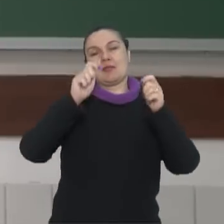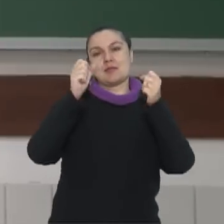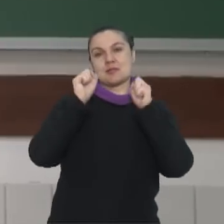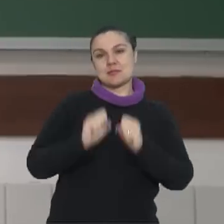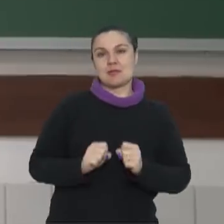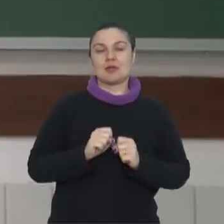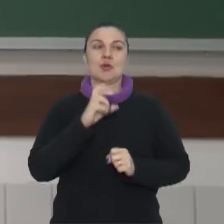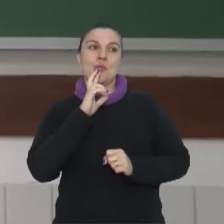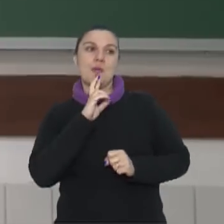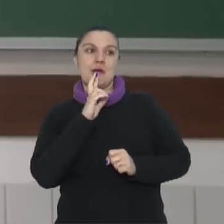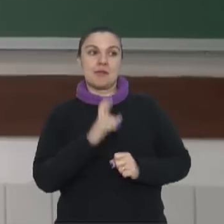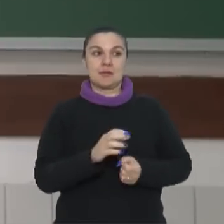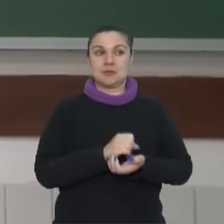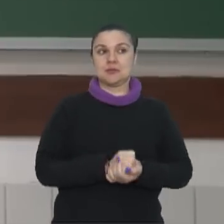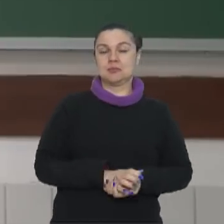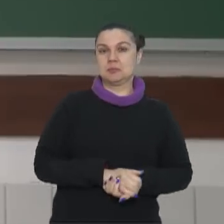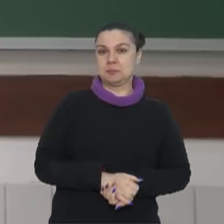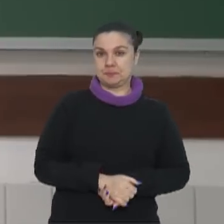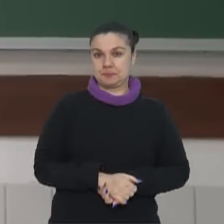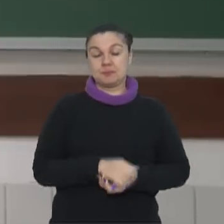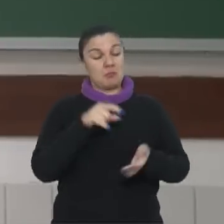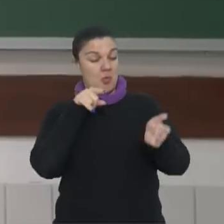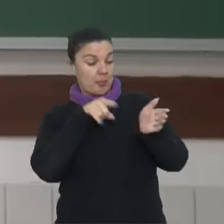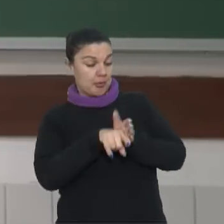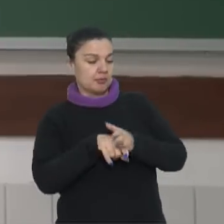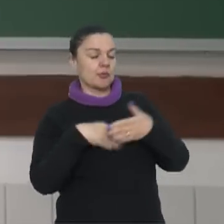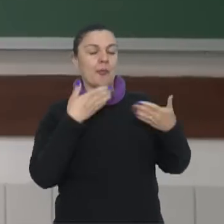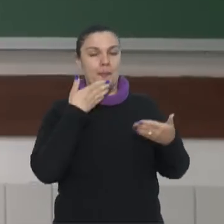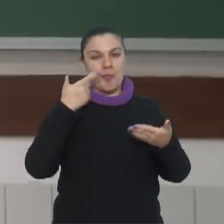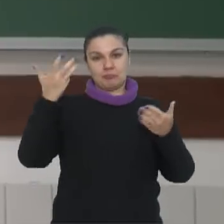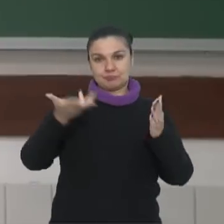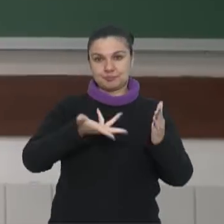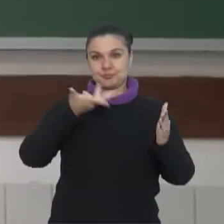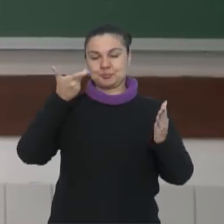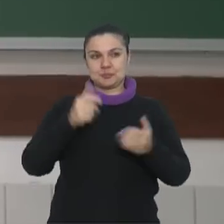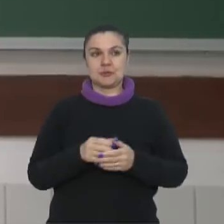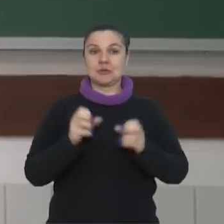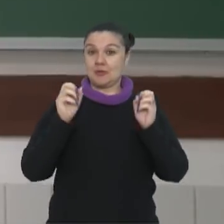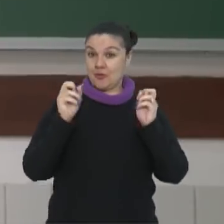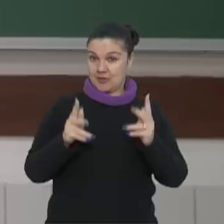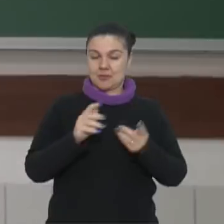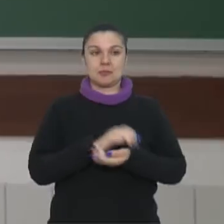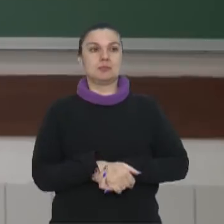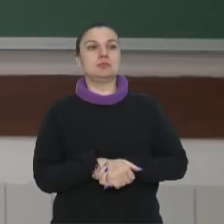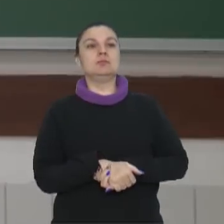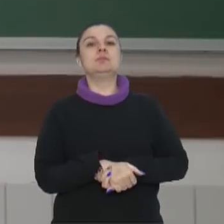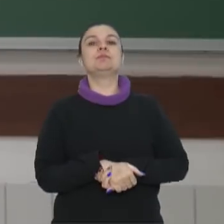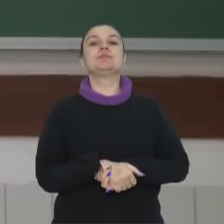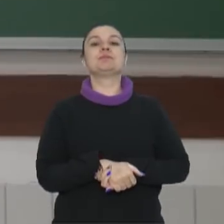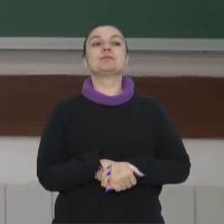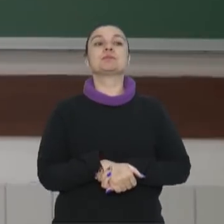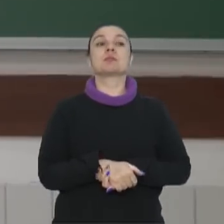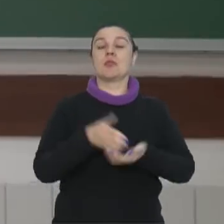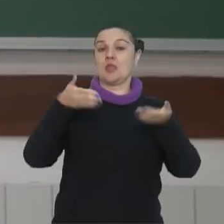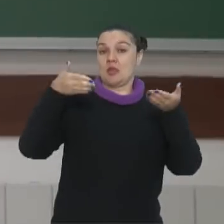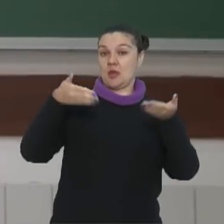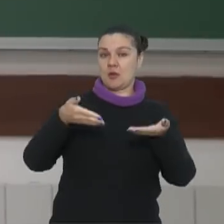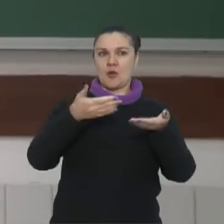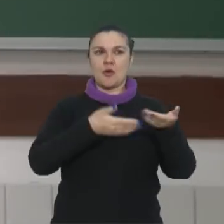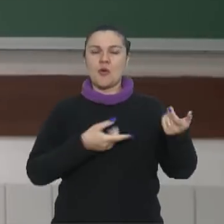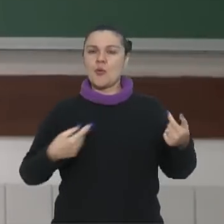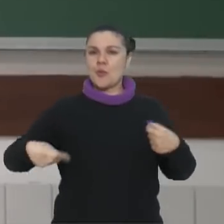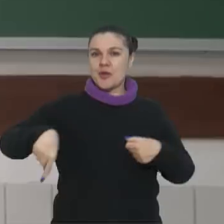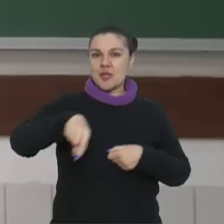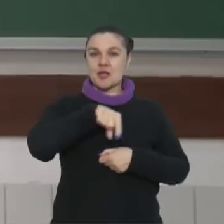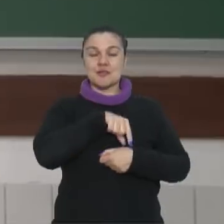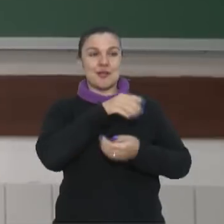correto uma pergunta, né? Se a gente fosse pensar numa pergunta aí, uma melhor pergunta, tá certo, querido? Bom, dentro disso, o que a